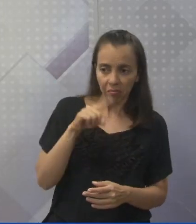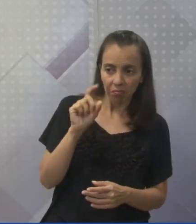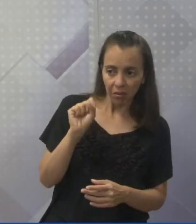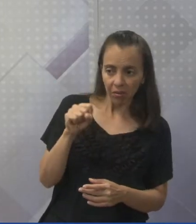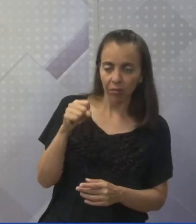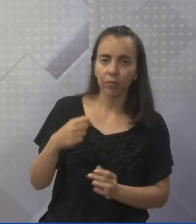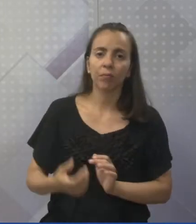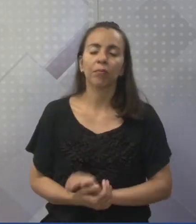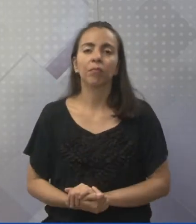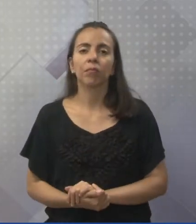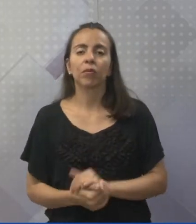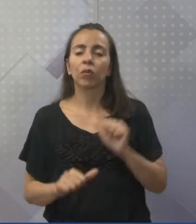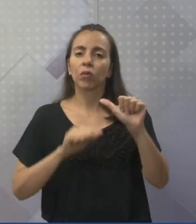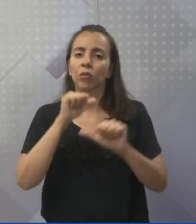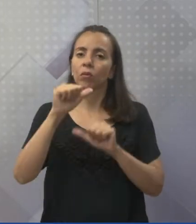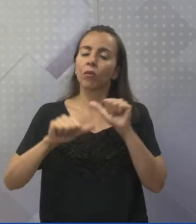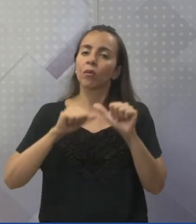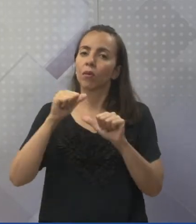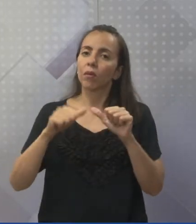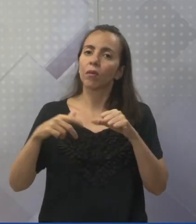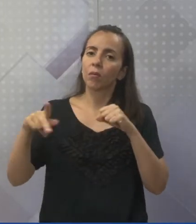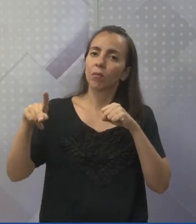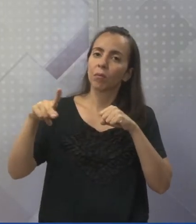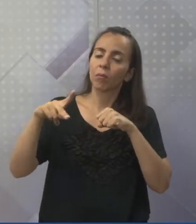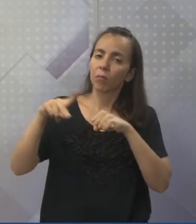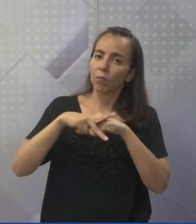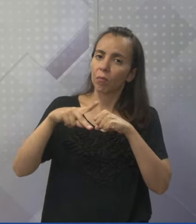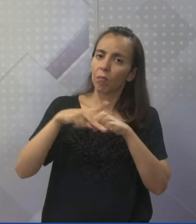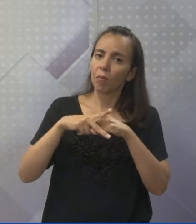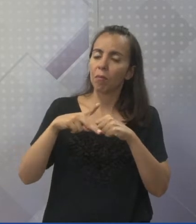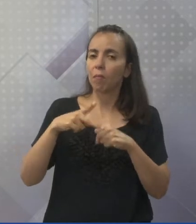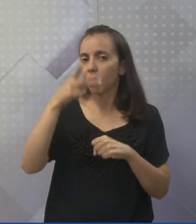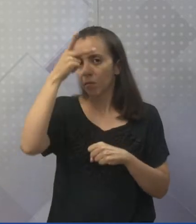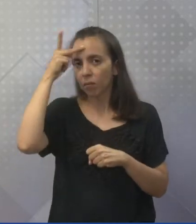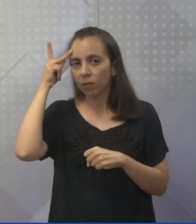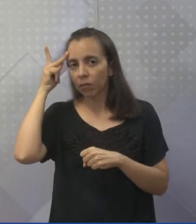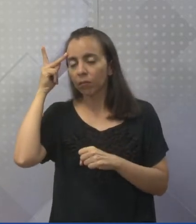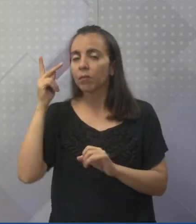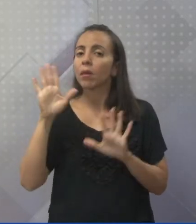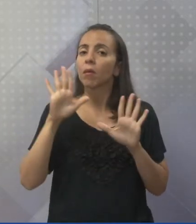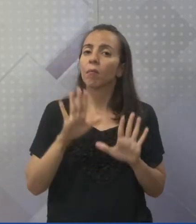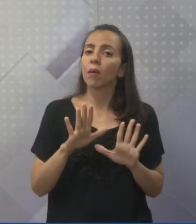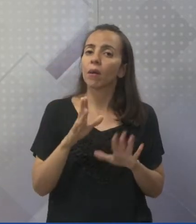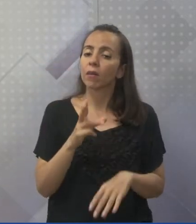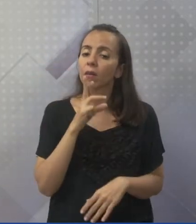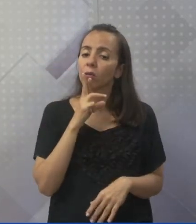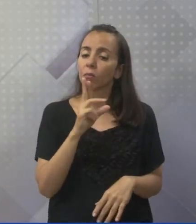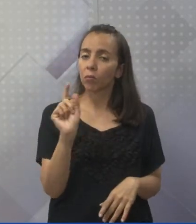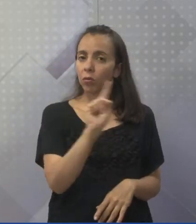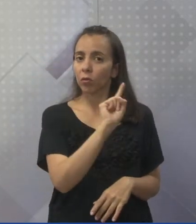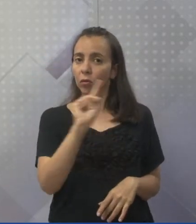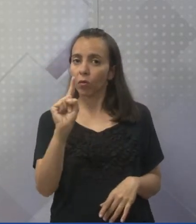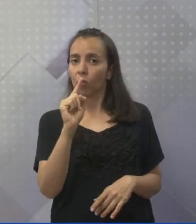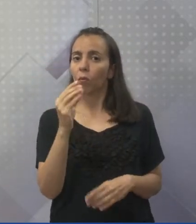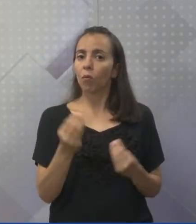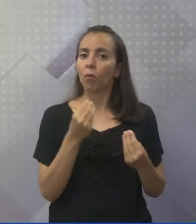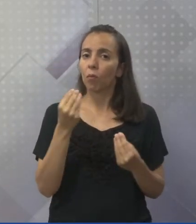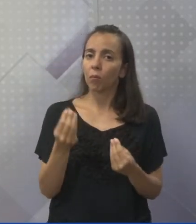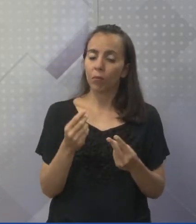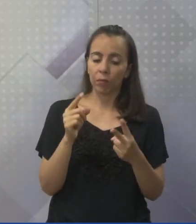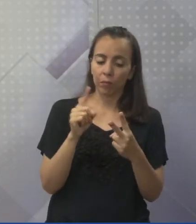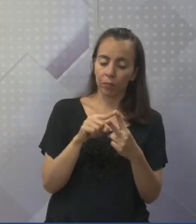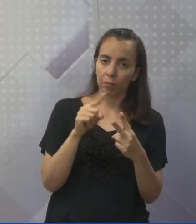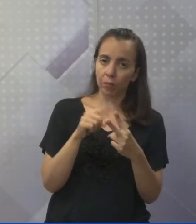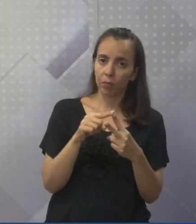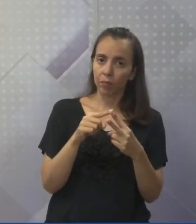pessoal e colocar a interrogação no final. Na negativa forma, eu tenho duas maneiras. Ou eu uso a negativa